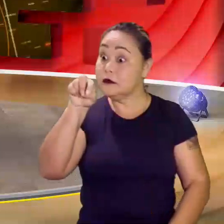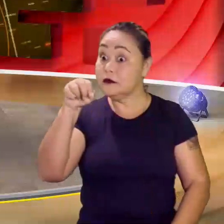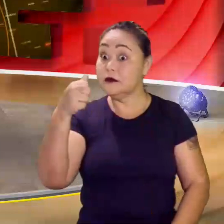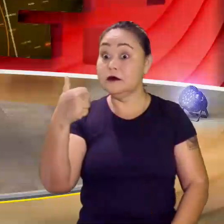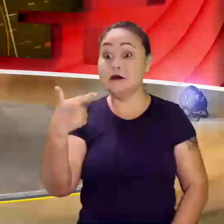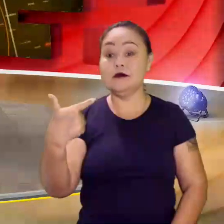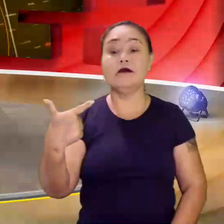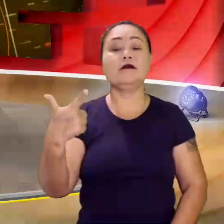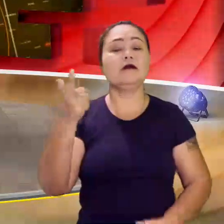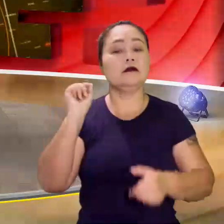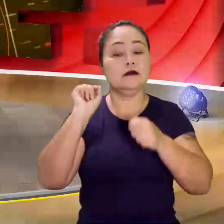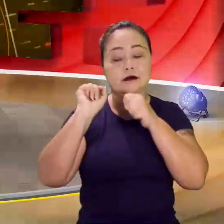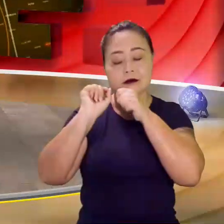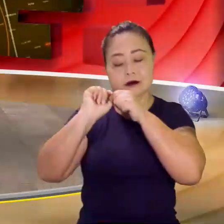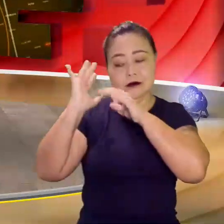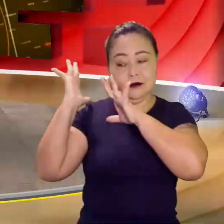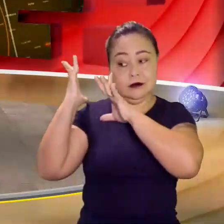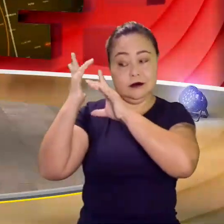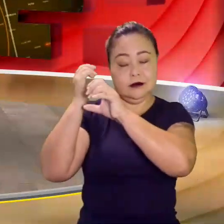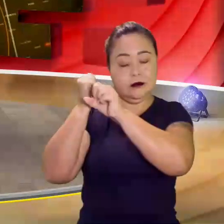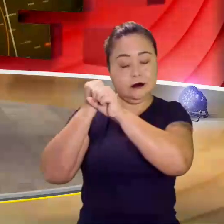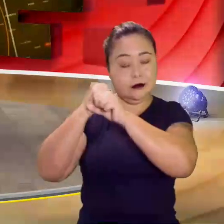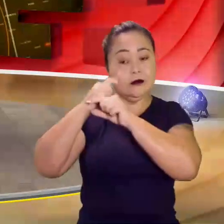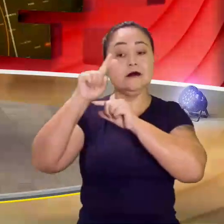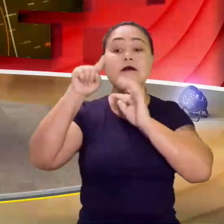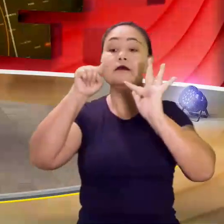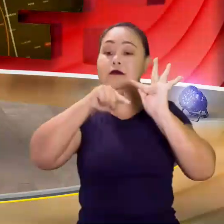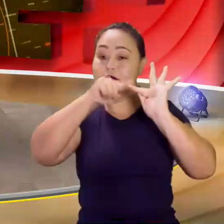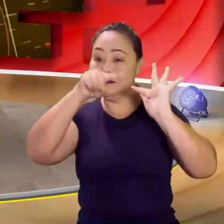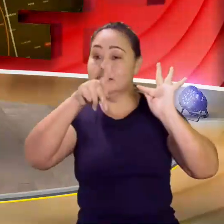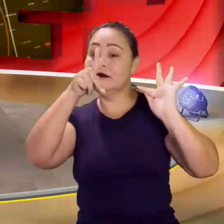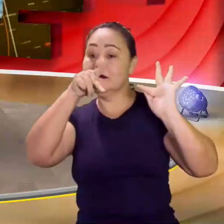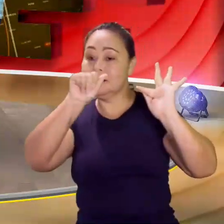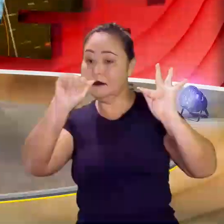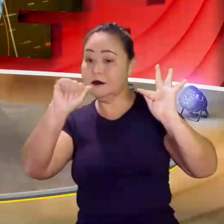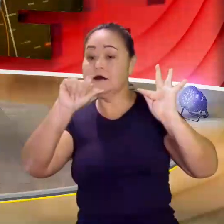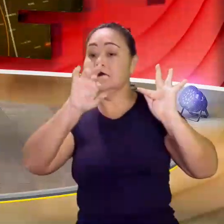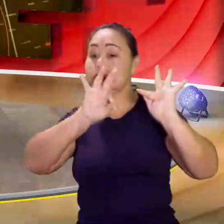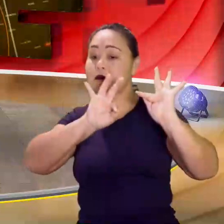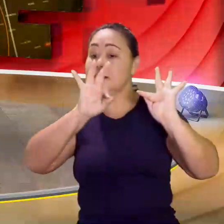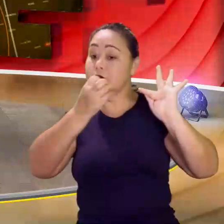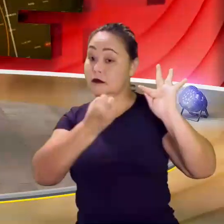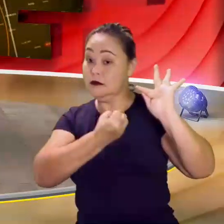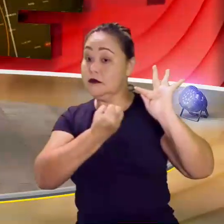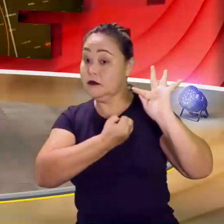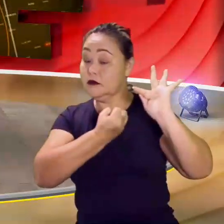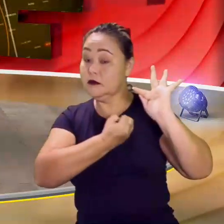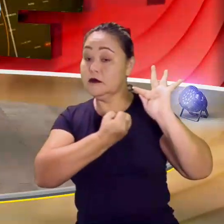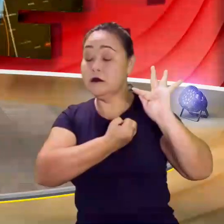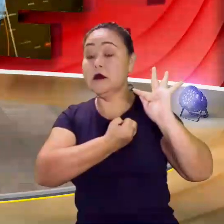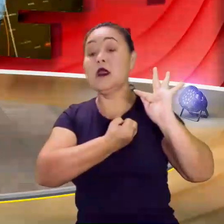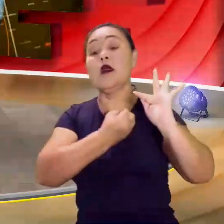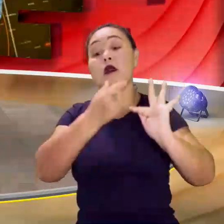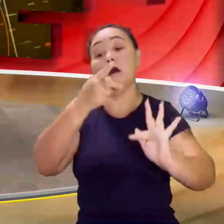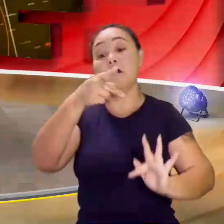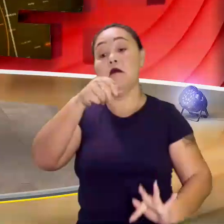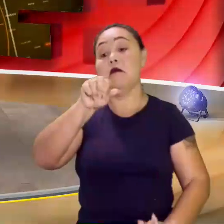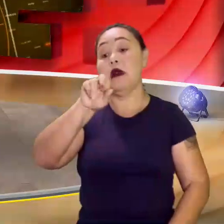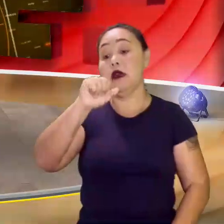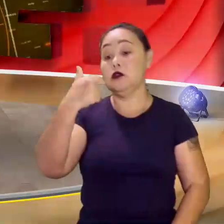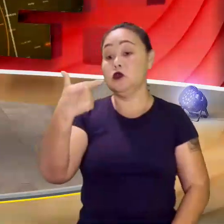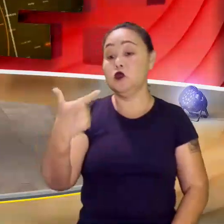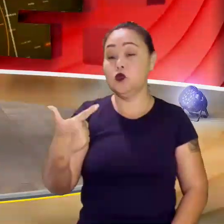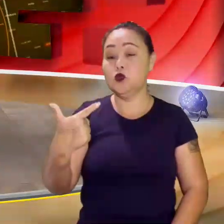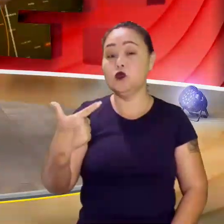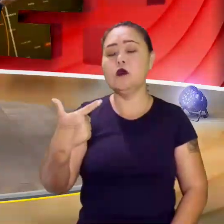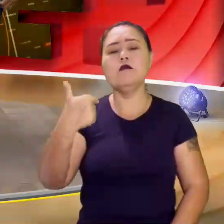65.2, fazendo uma revisão ainda da progressão aritmética, né? Ainda progressão aritmética. Parte 2. Parte 2. Eles